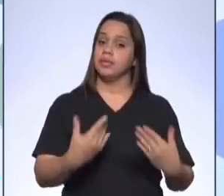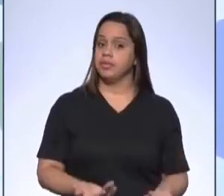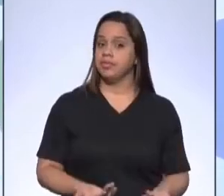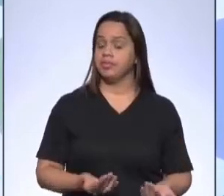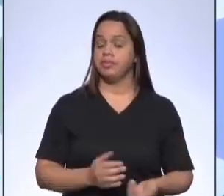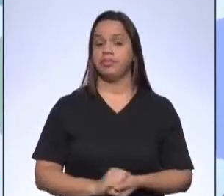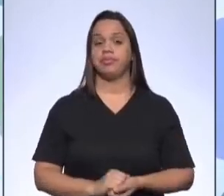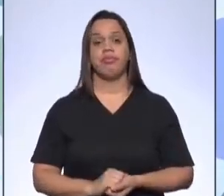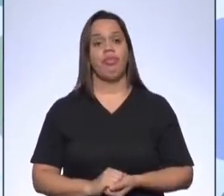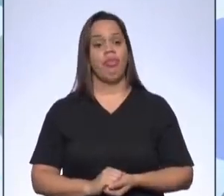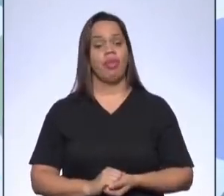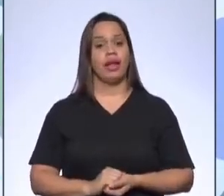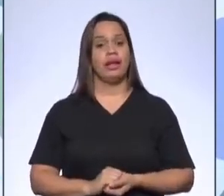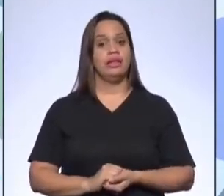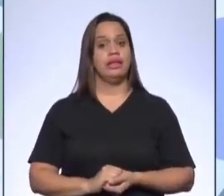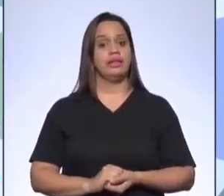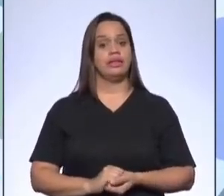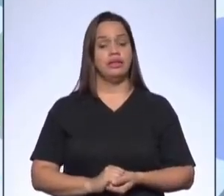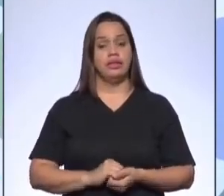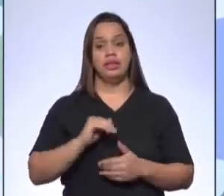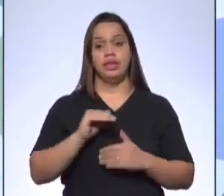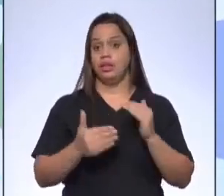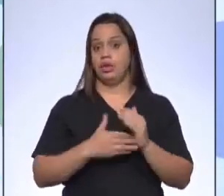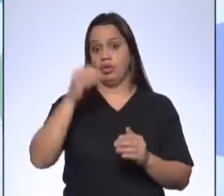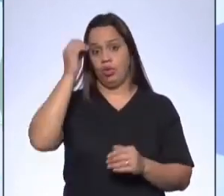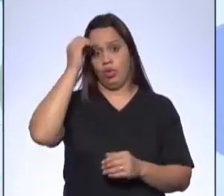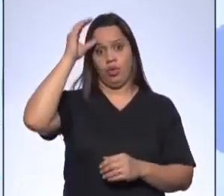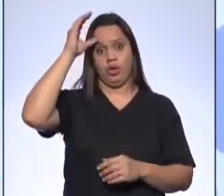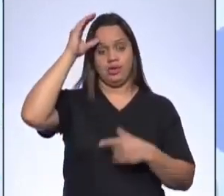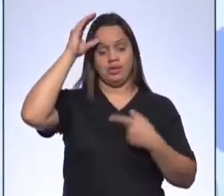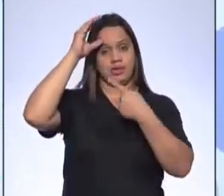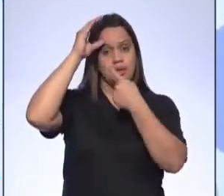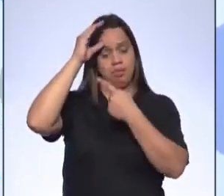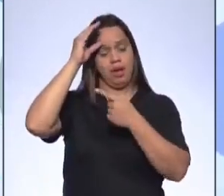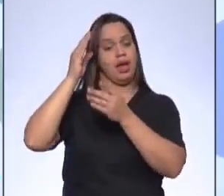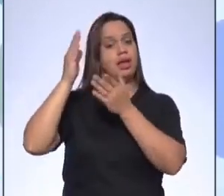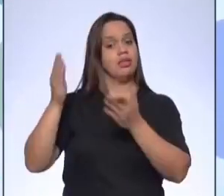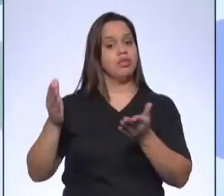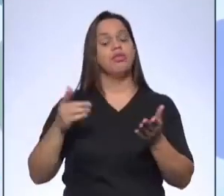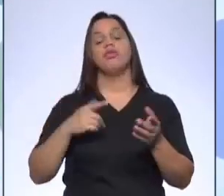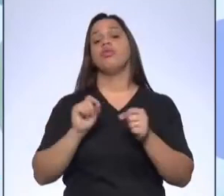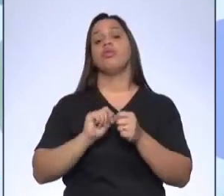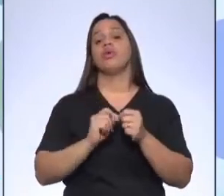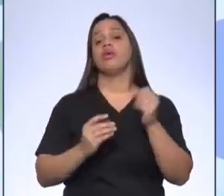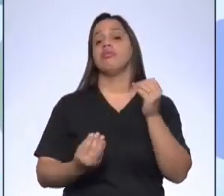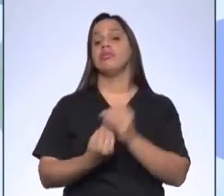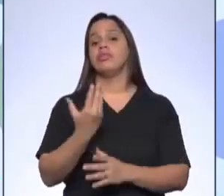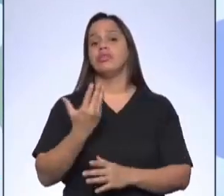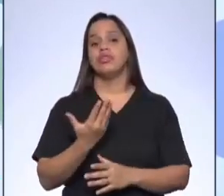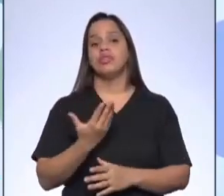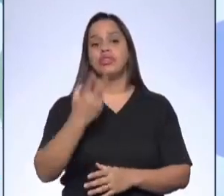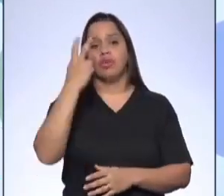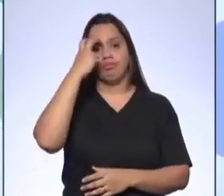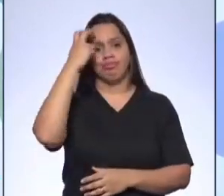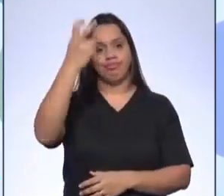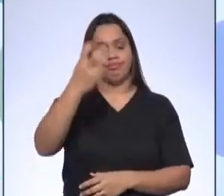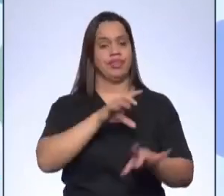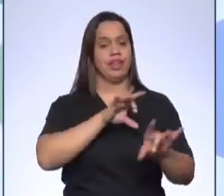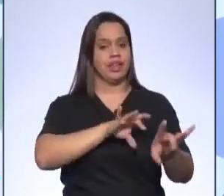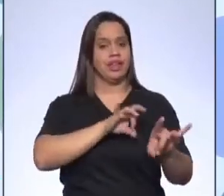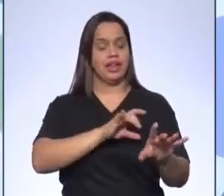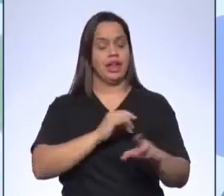e esses conhecimentos produziram saberes e produziram técnicas muito importantes.